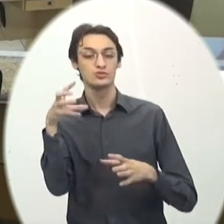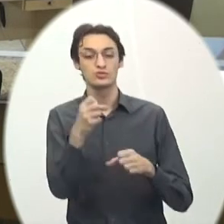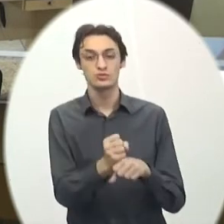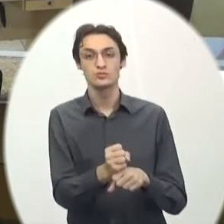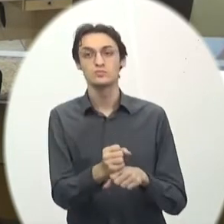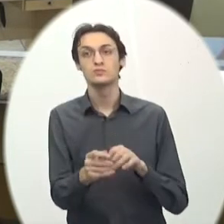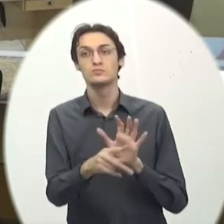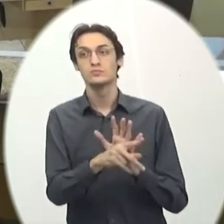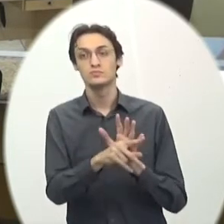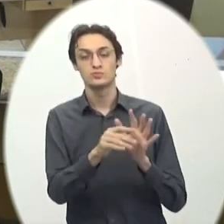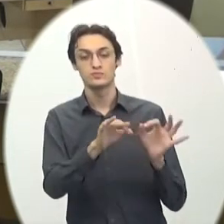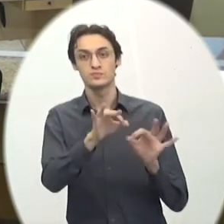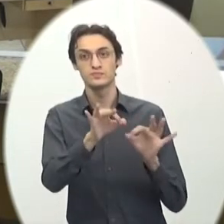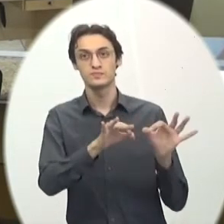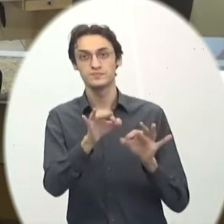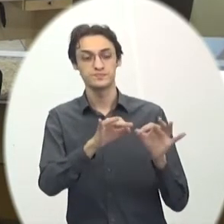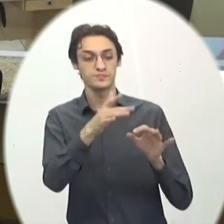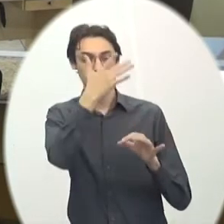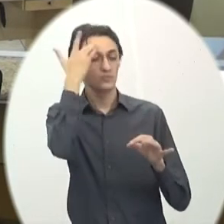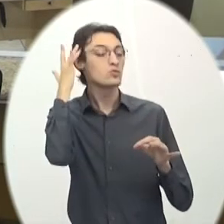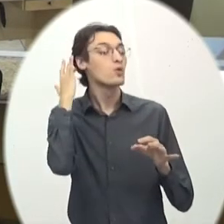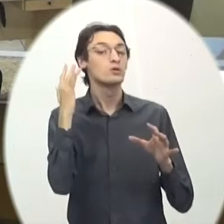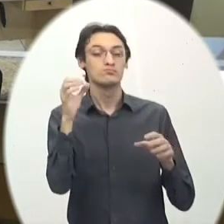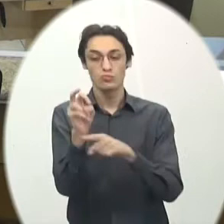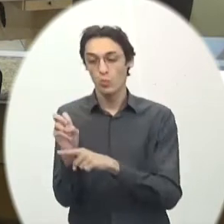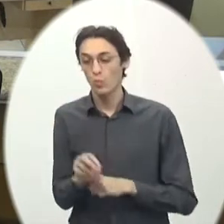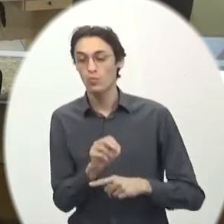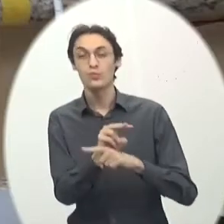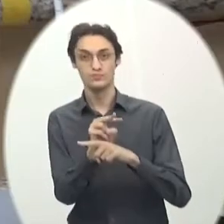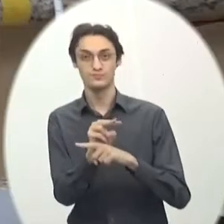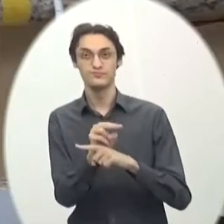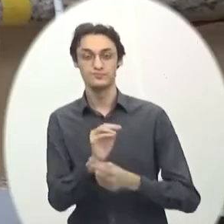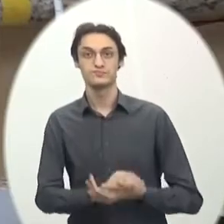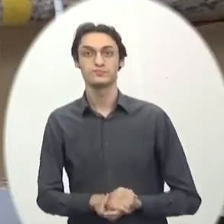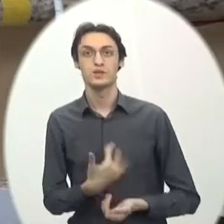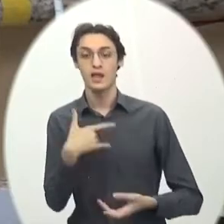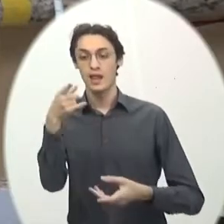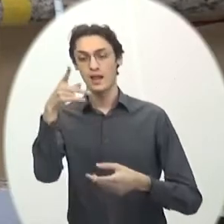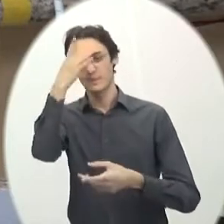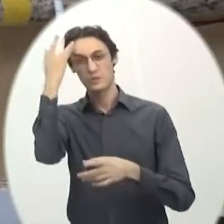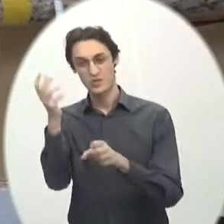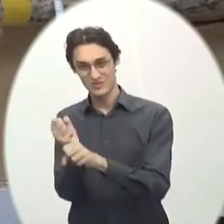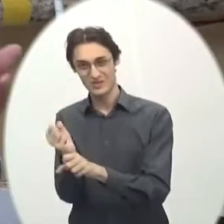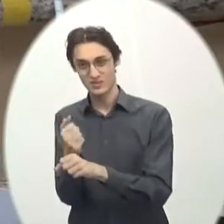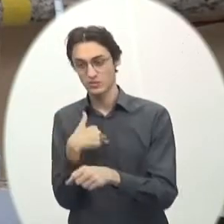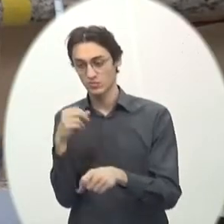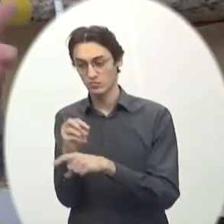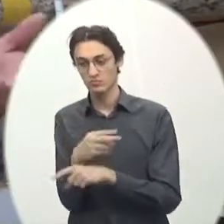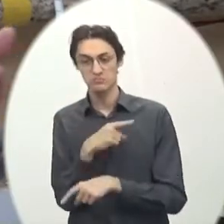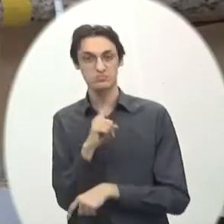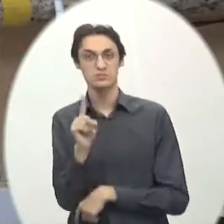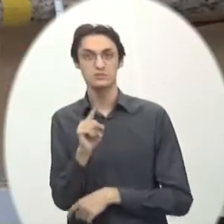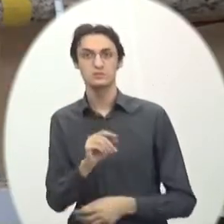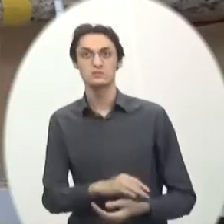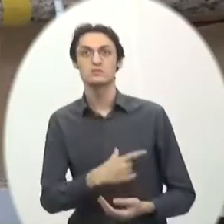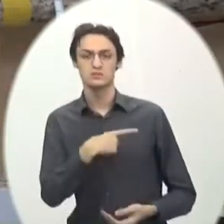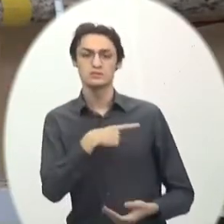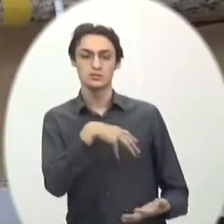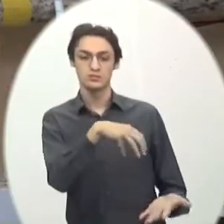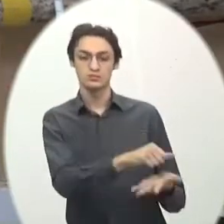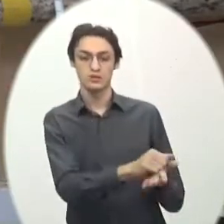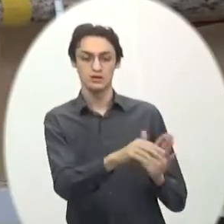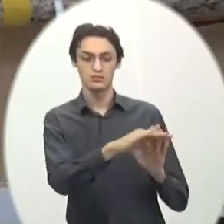completar a escala. Eu não consegui nem com o contador fechar os contratos. Foi basicamente verbal. Lá, naturalmente, que seriam contratos registrados, depois